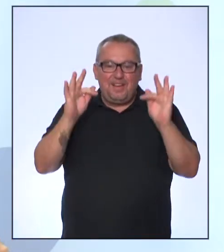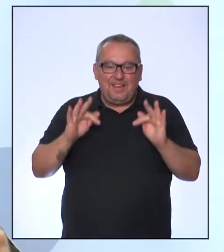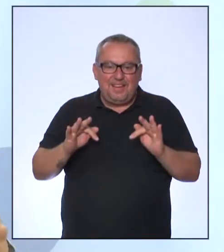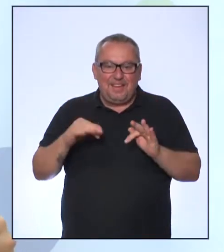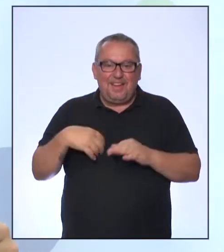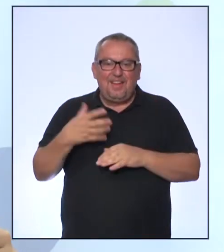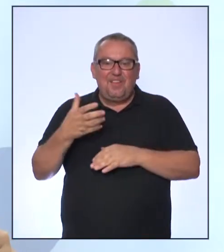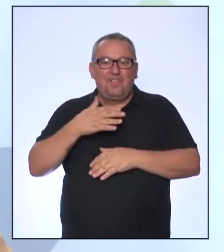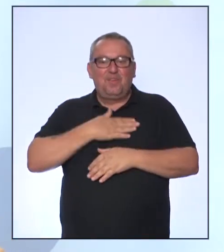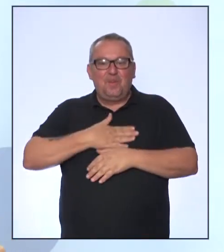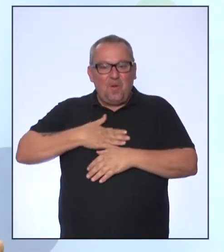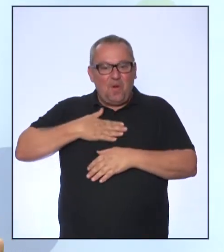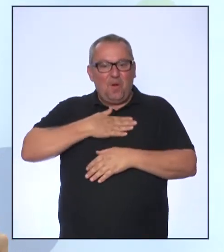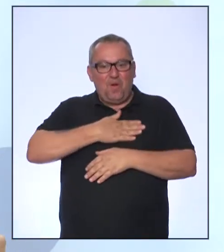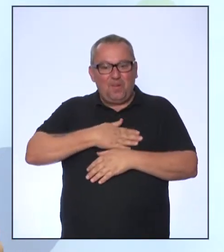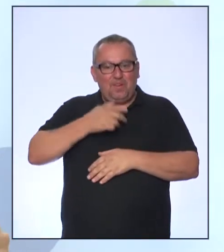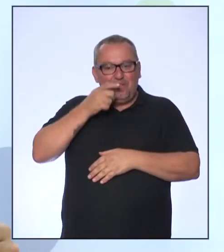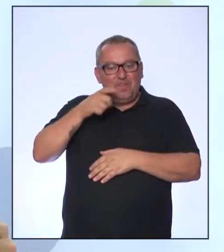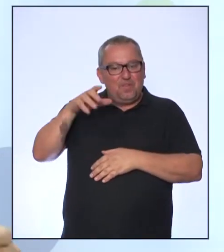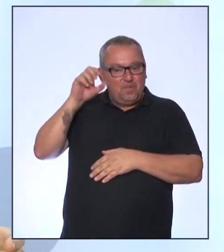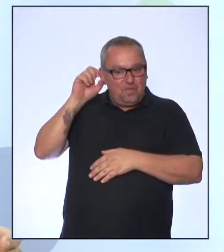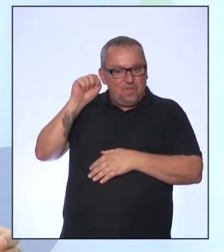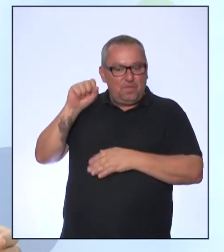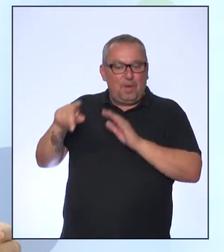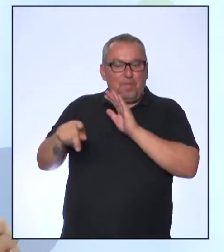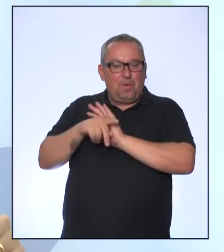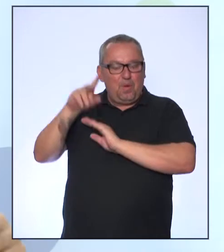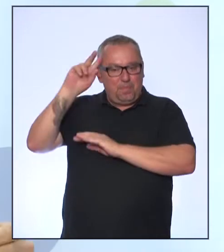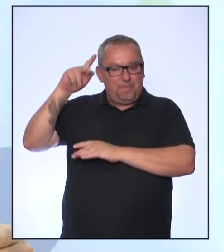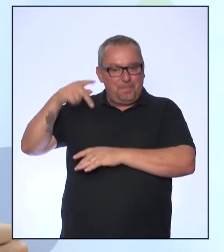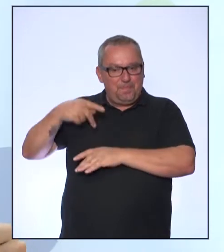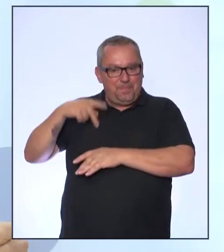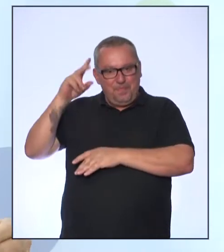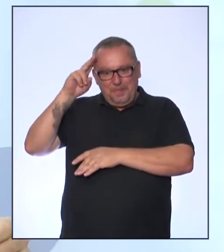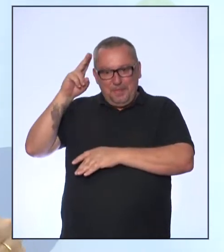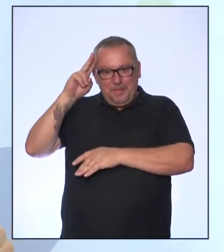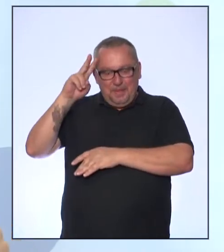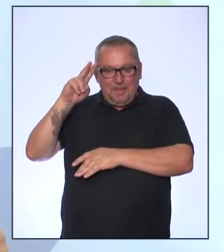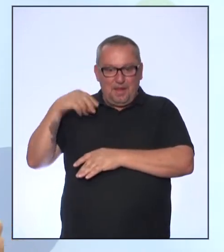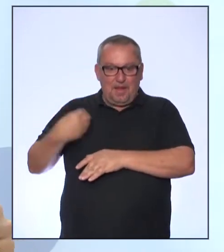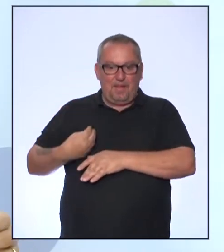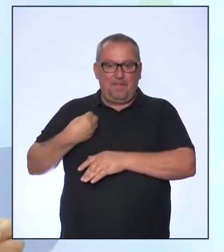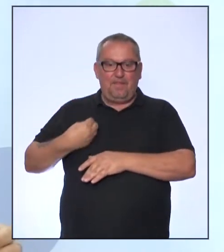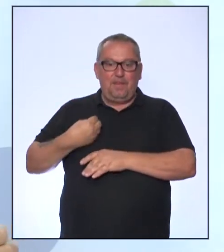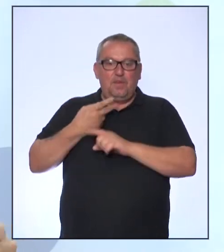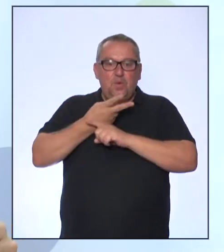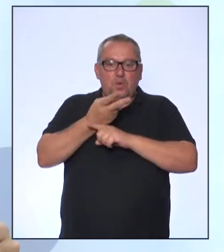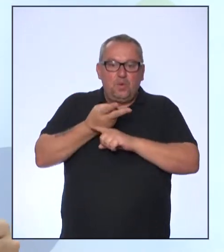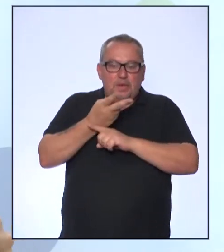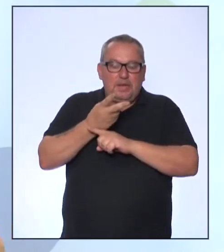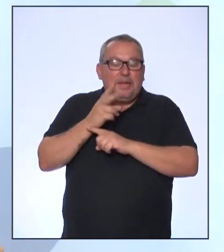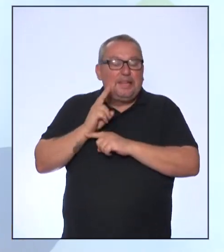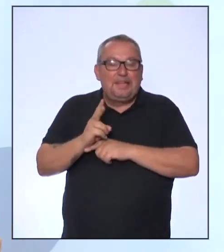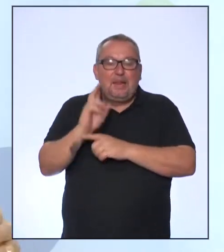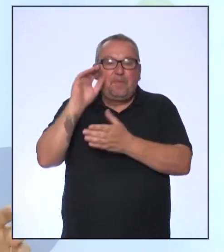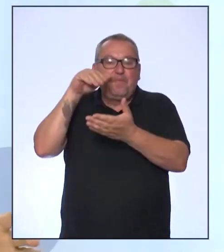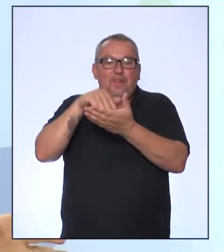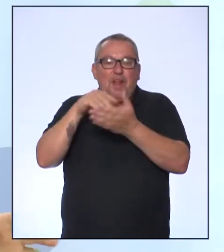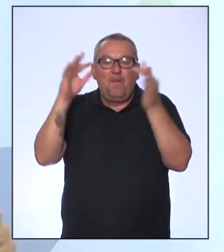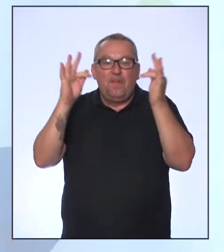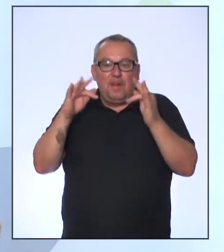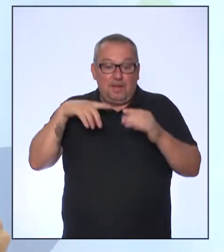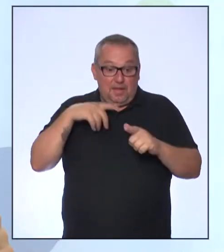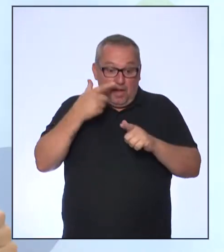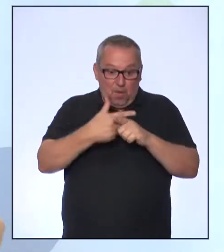gente gosta de ouvir um final feliz na nossa própria história. A história da nossa vida, na verdade, a gente busca sempre um final feliz. Se você tem um